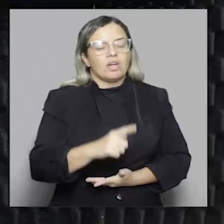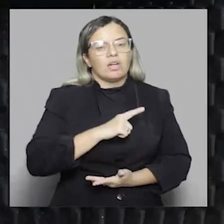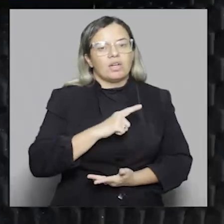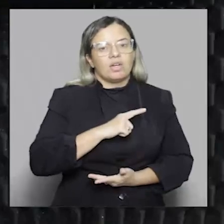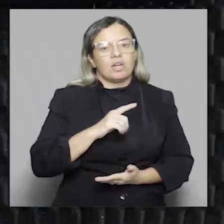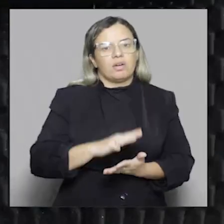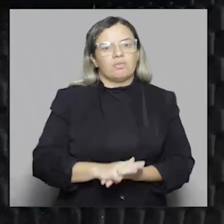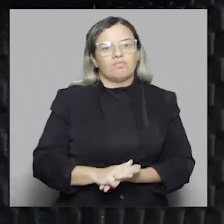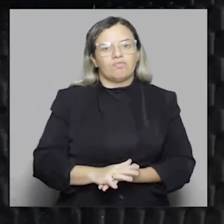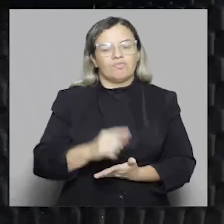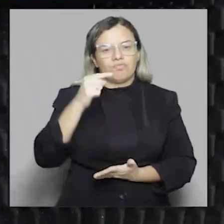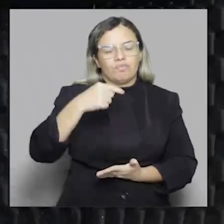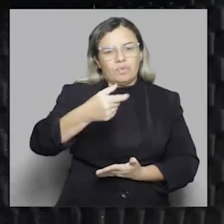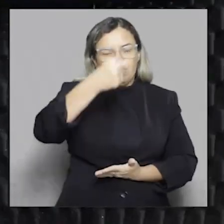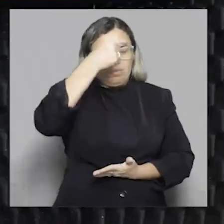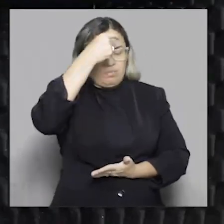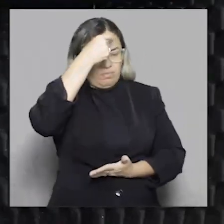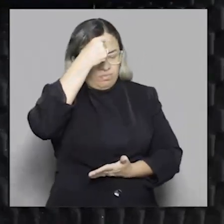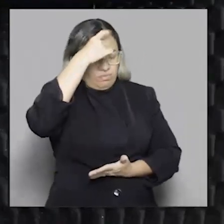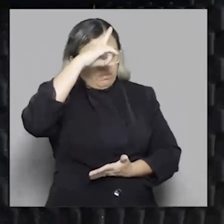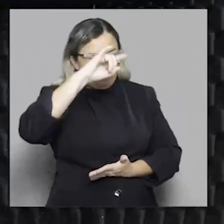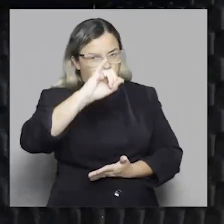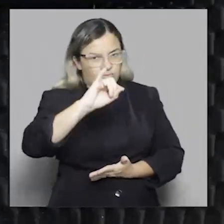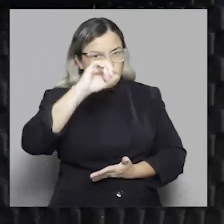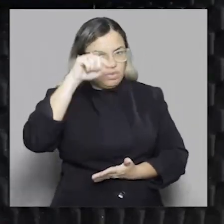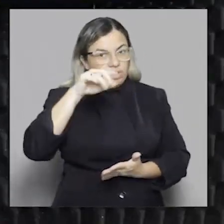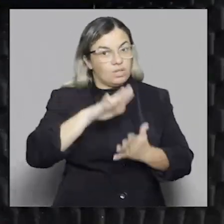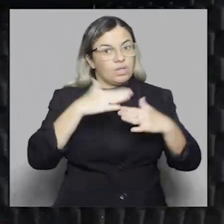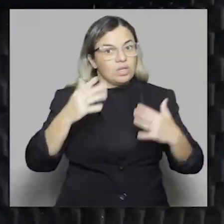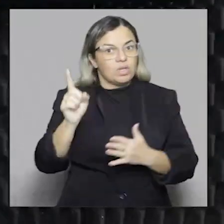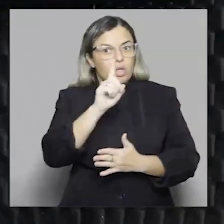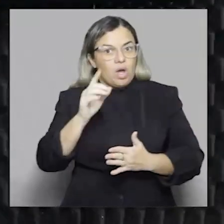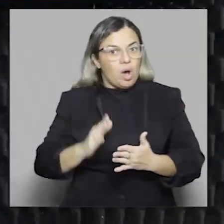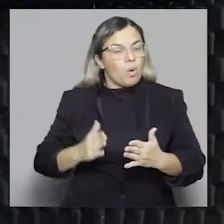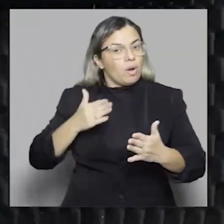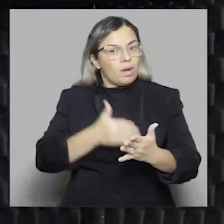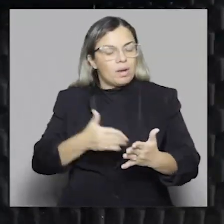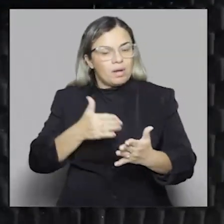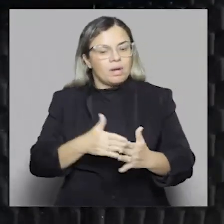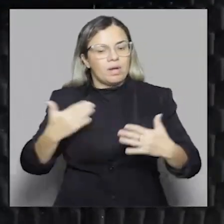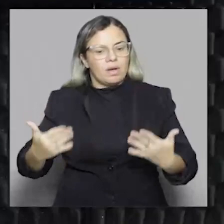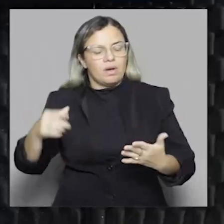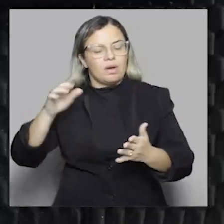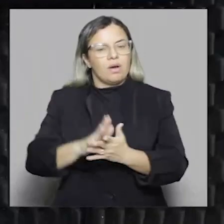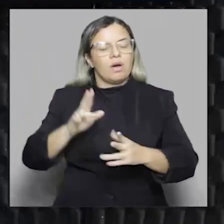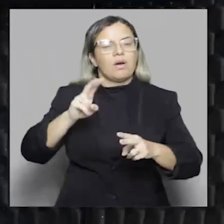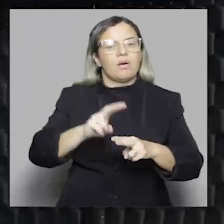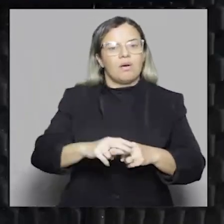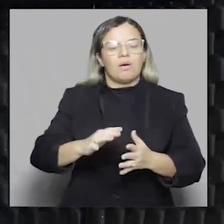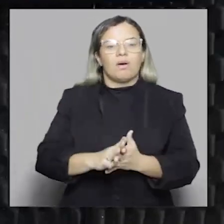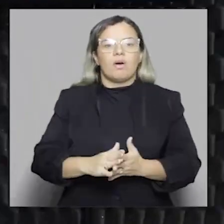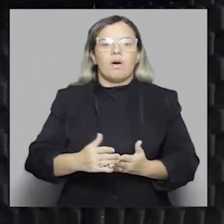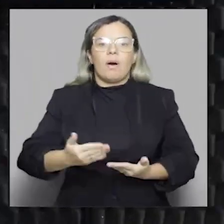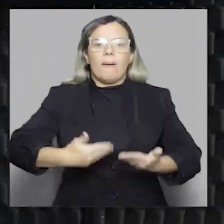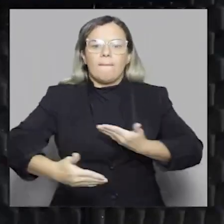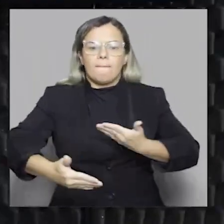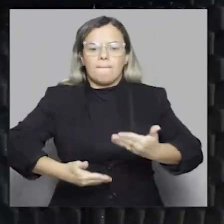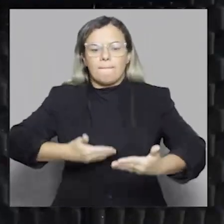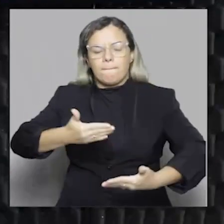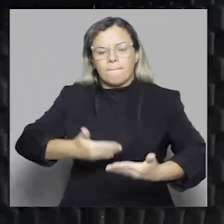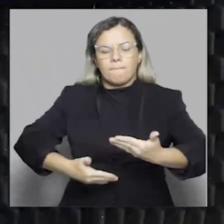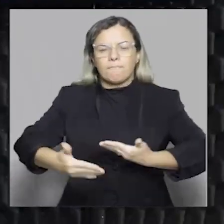ordem mental, o que não impediu, e é interessante a gente sentar para discutir sobre isso, a produção artística dele num